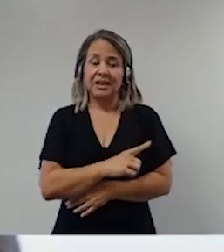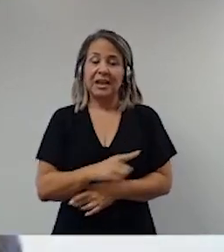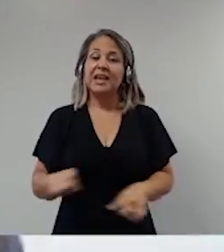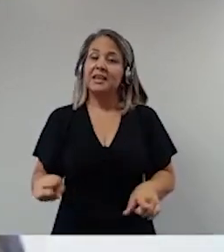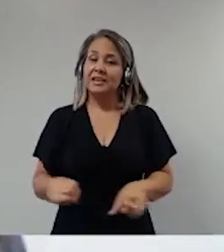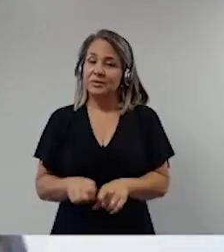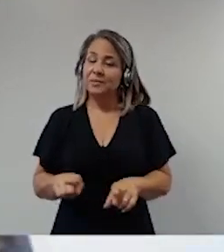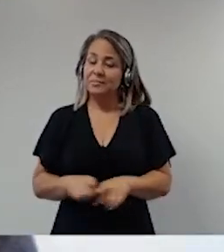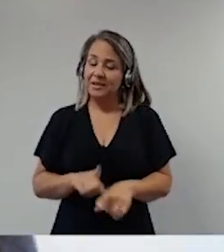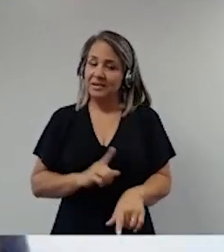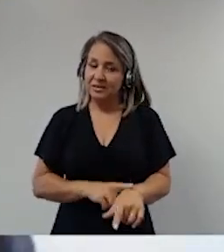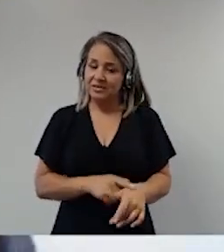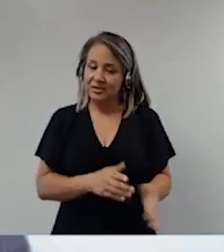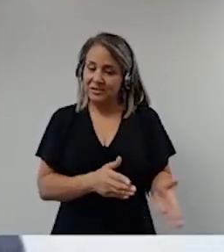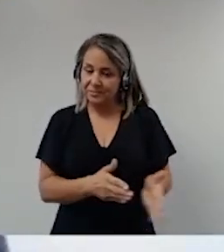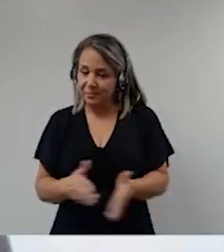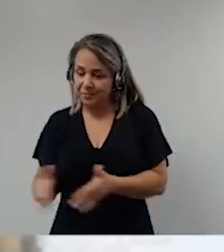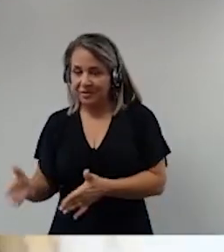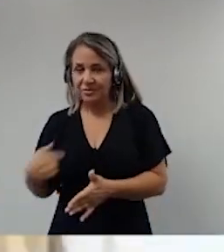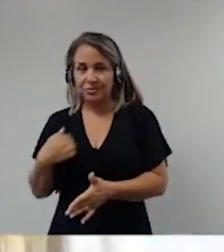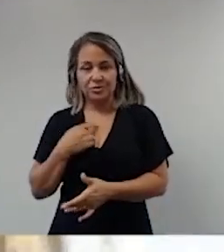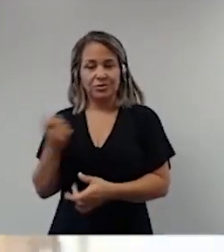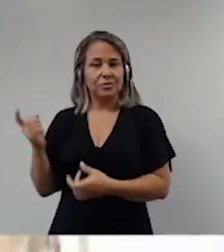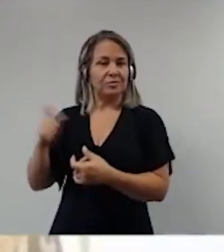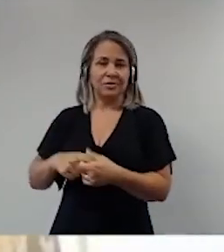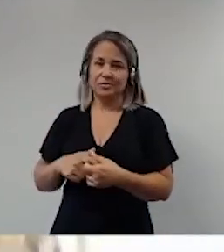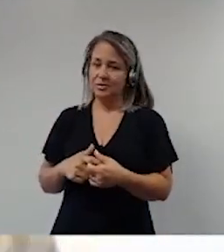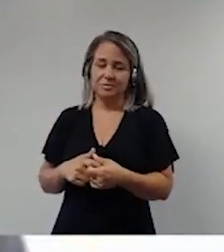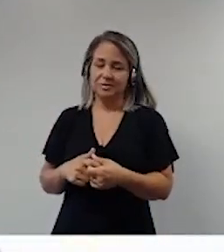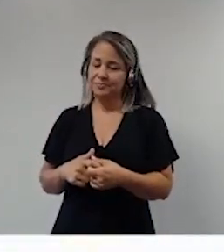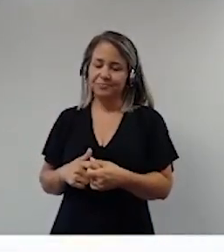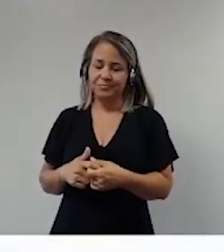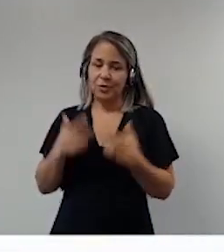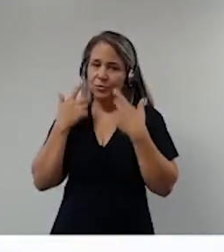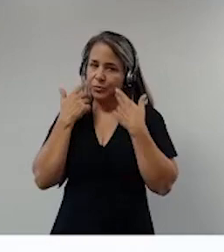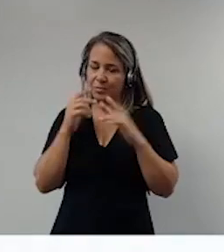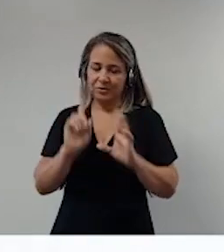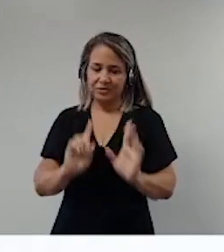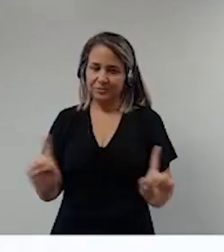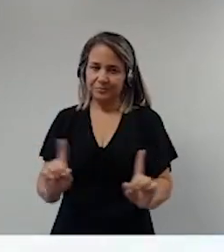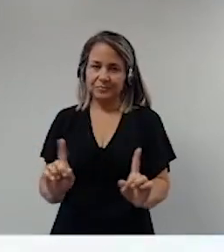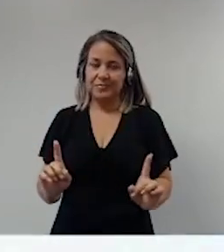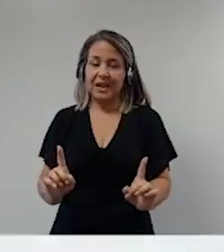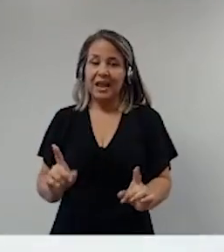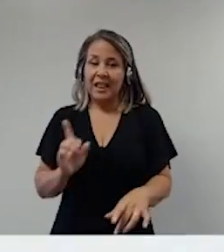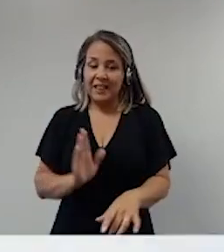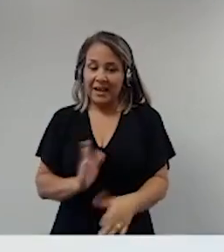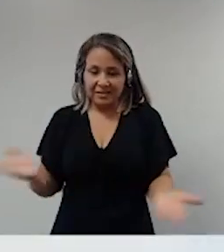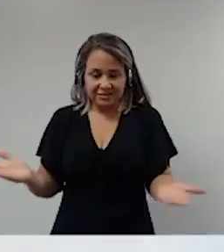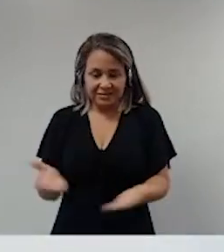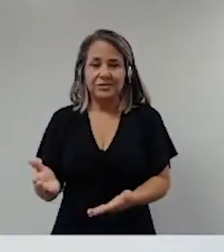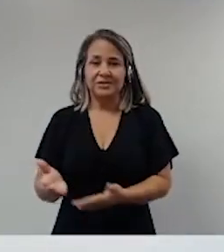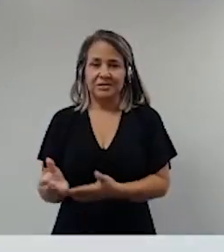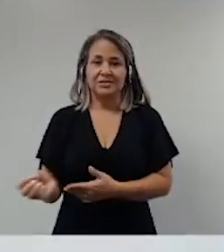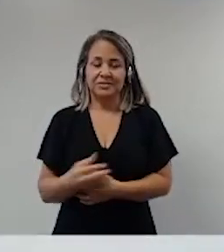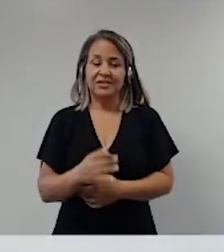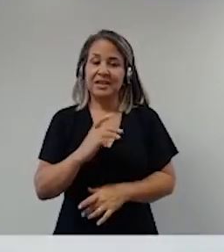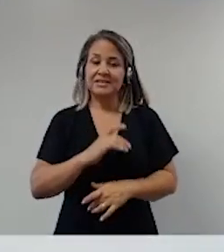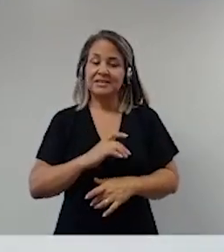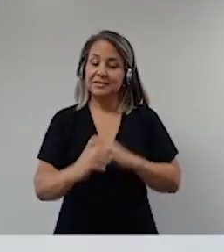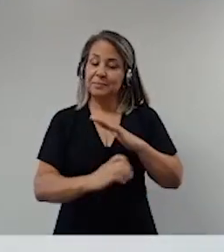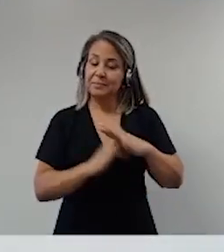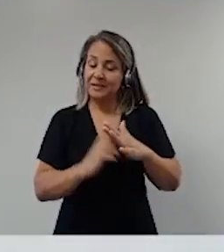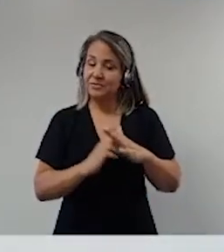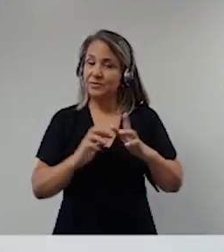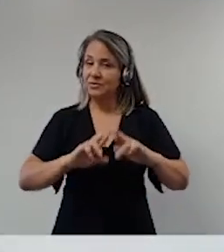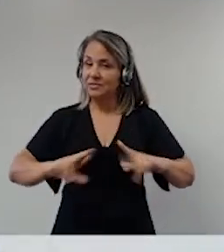acredito, doutor Décio, que a gente não volta para o estágio anterior. Eu acho que a gente chegou num estágio em que realmente agora as empresas vão trabalhar de outra forma,